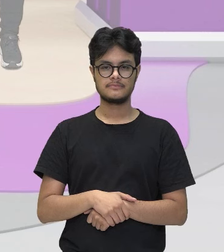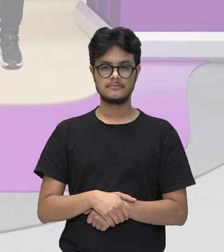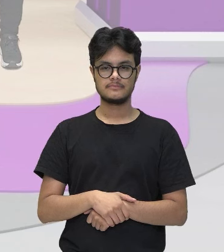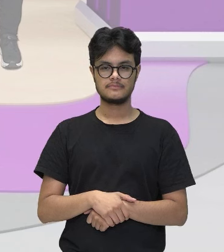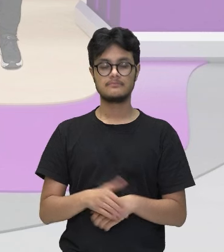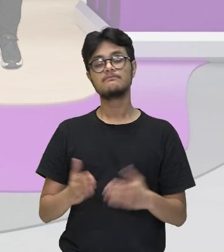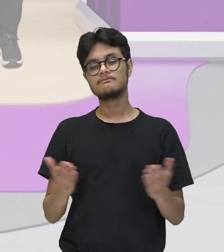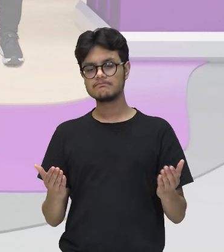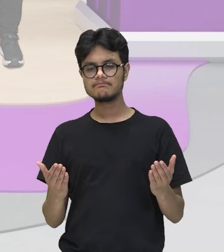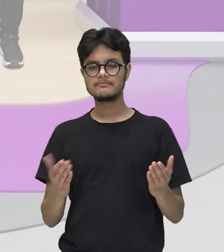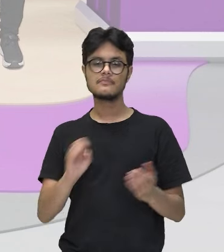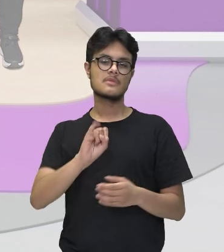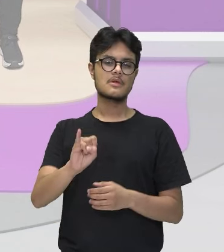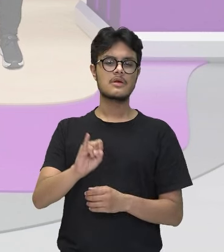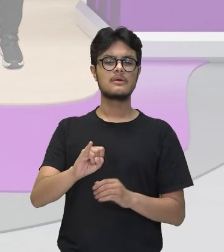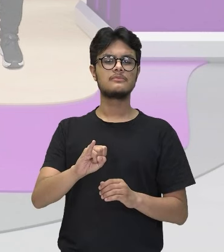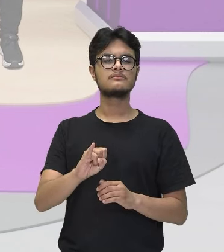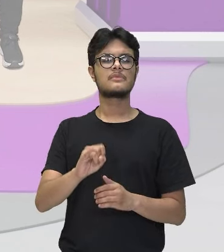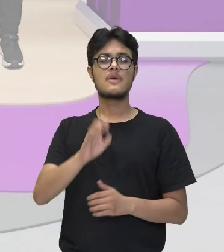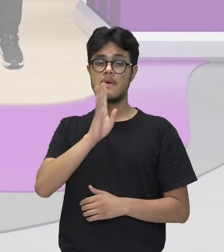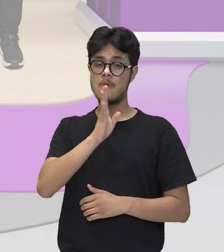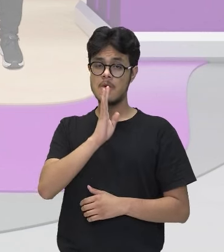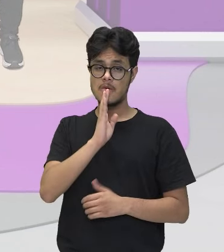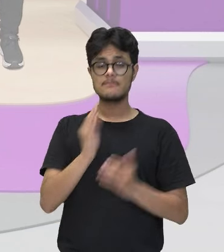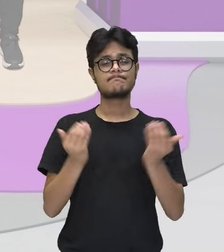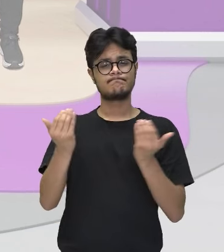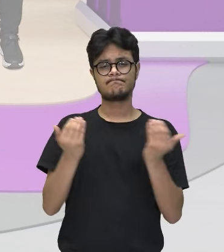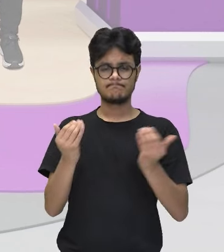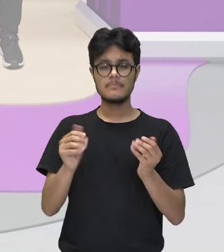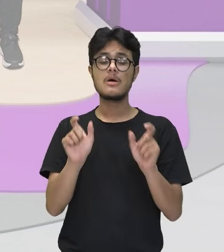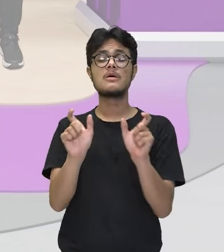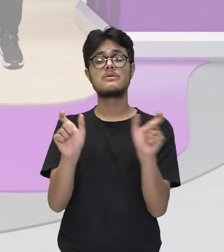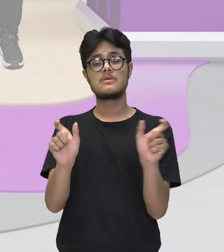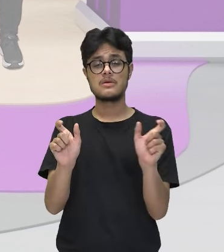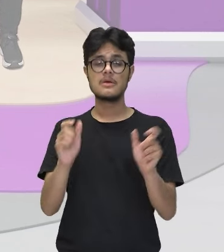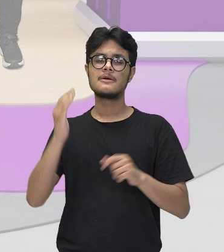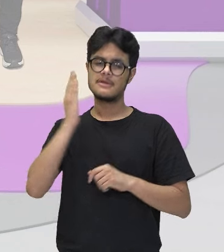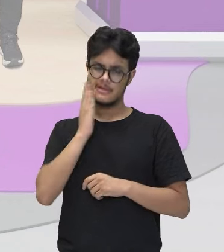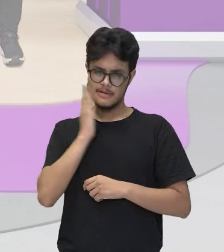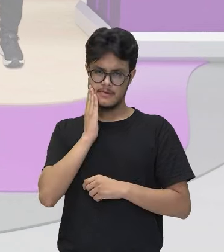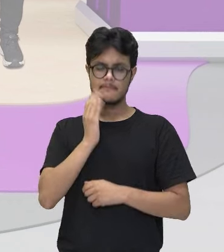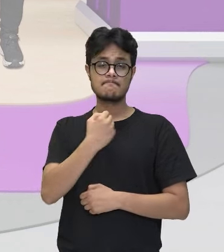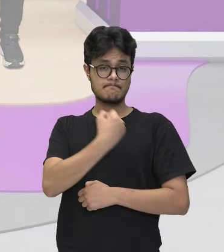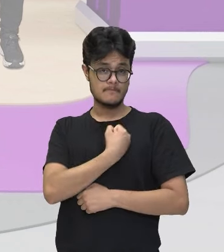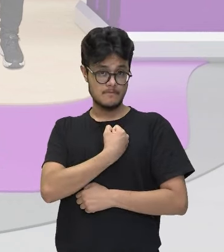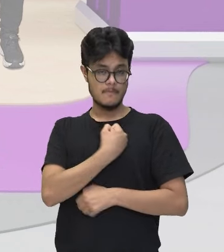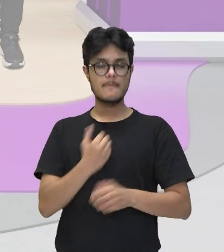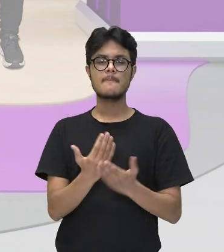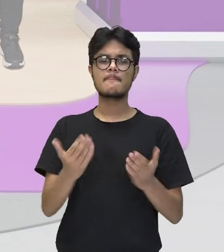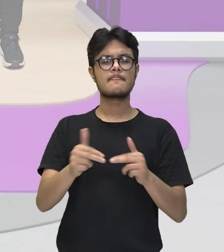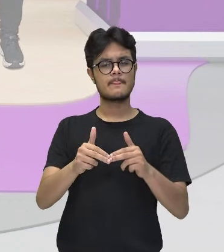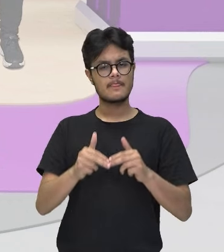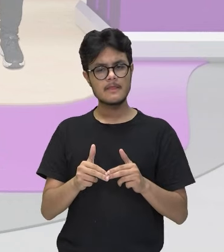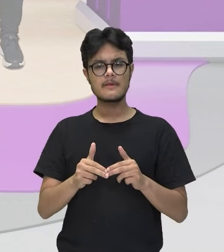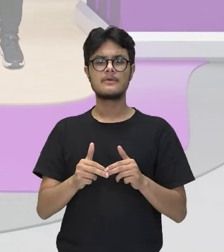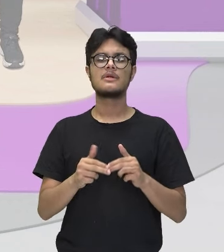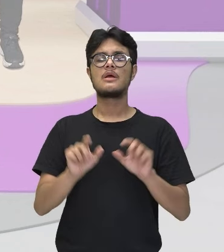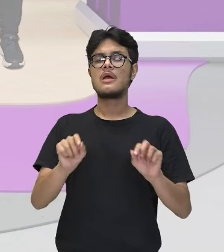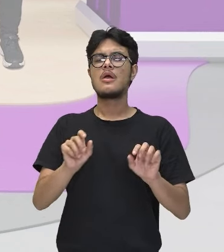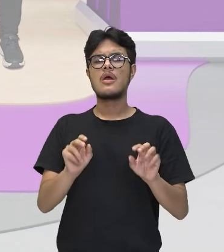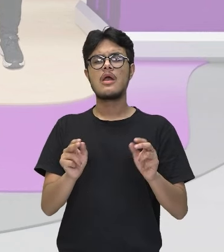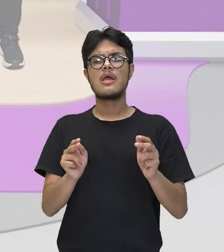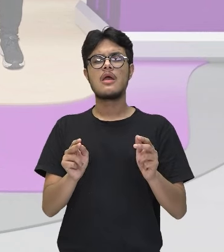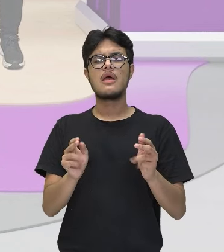Então, se a gente conhecer essas medidas, né, a gente consegue descobrir a outra. Por isso que elas são chamadas de relações